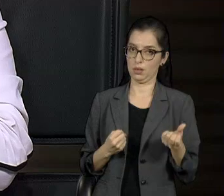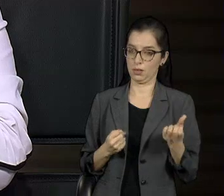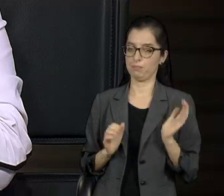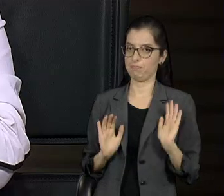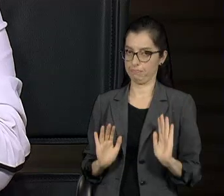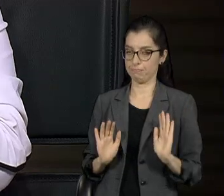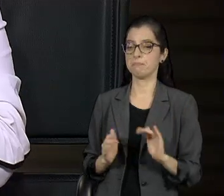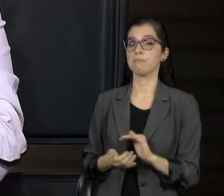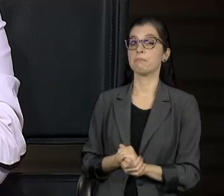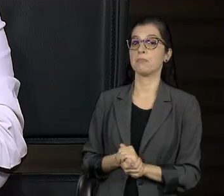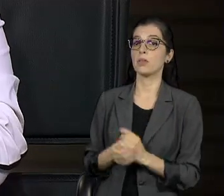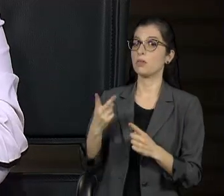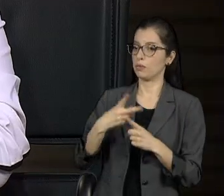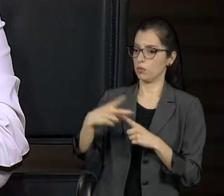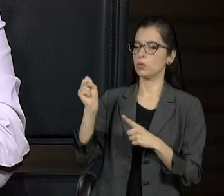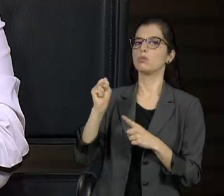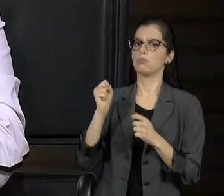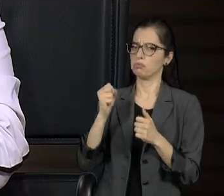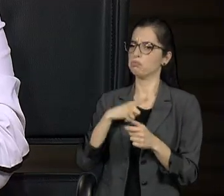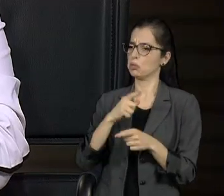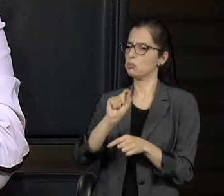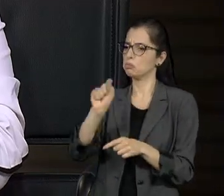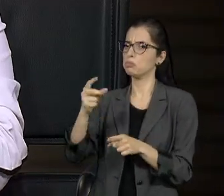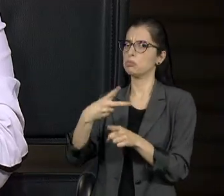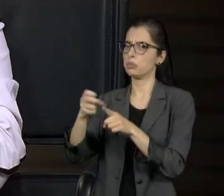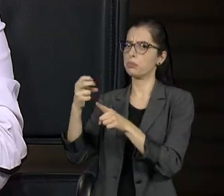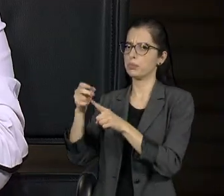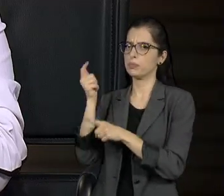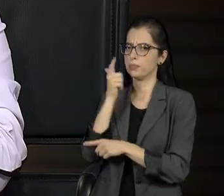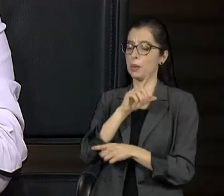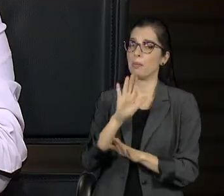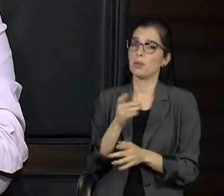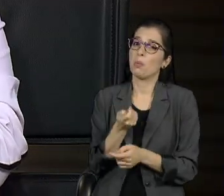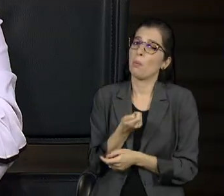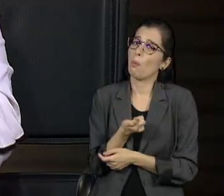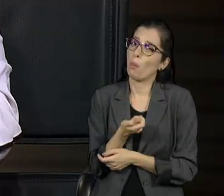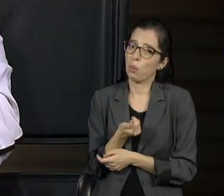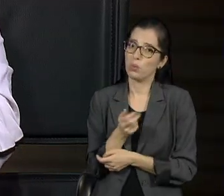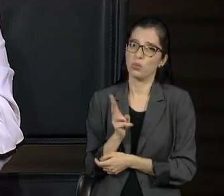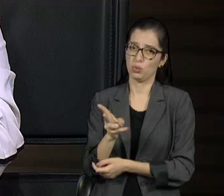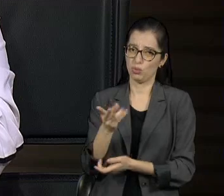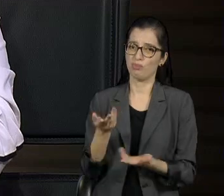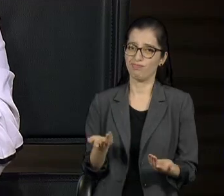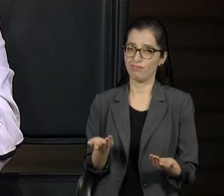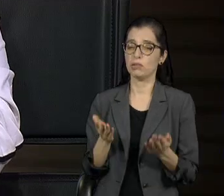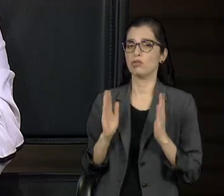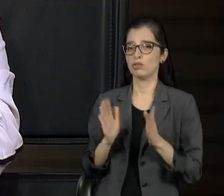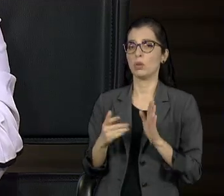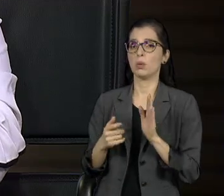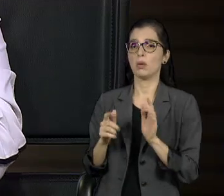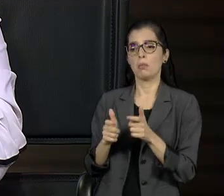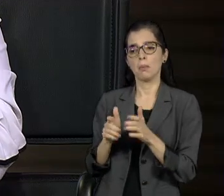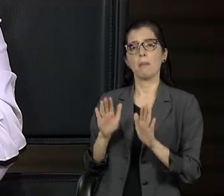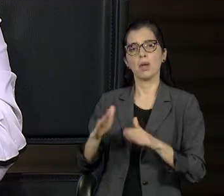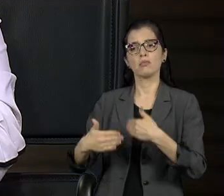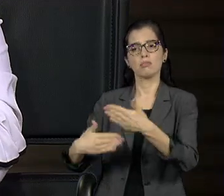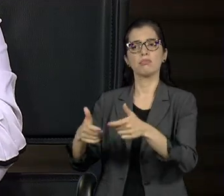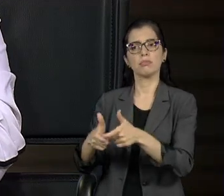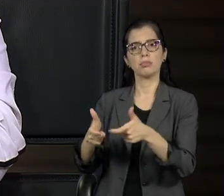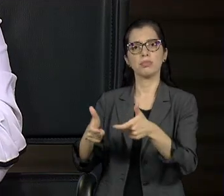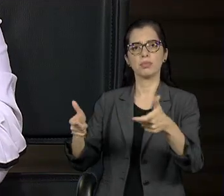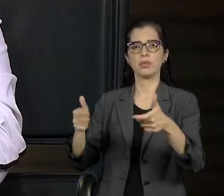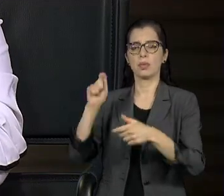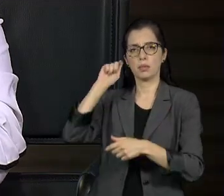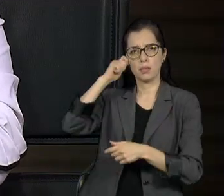expressivo, ainda que esteja abaixo do necessário para uma representação equitativa dos negros dentro das câmaras de vereadores e